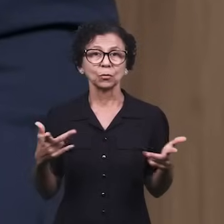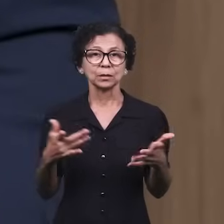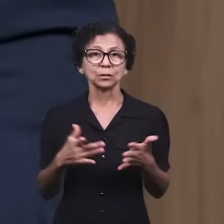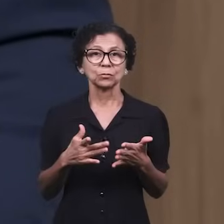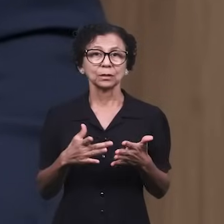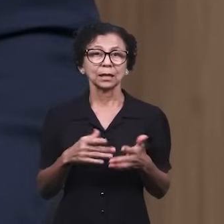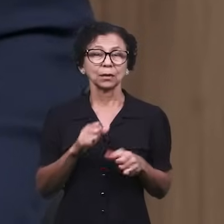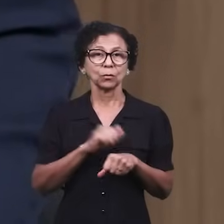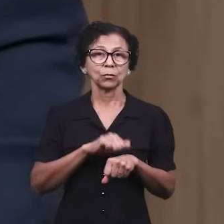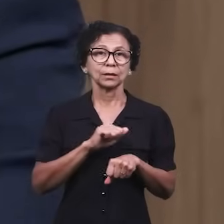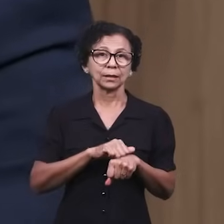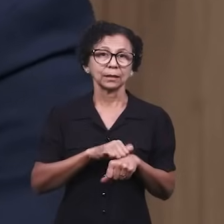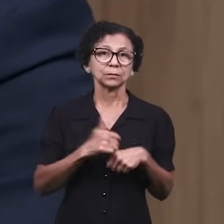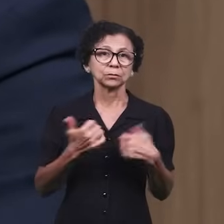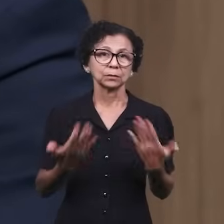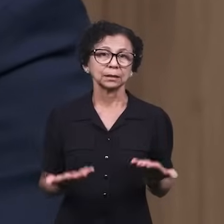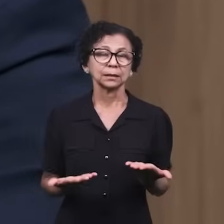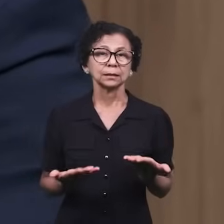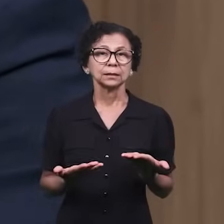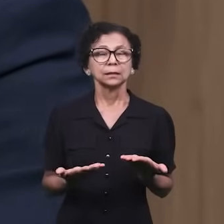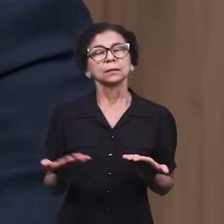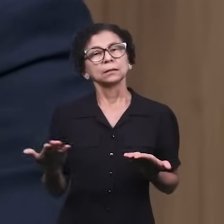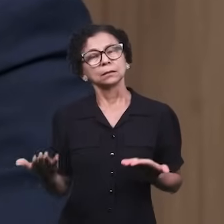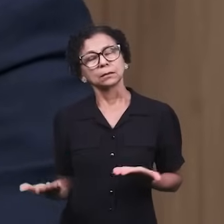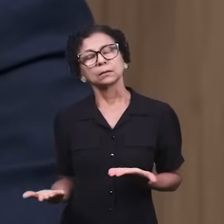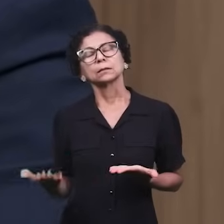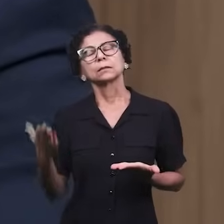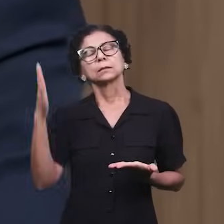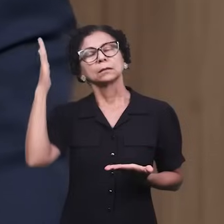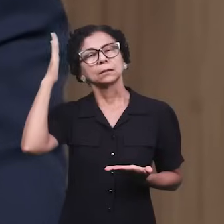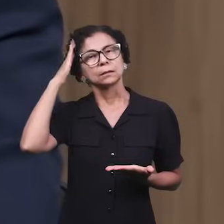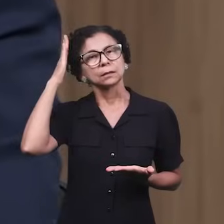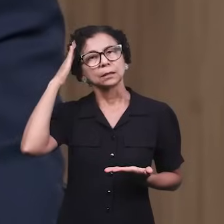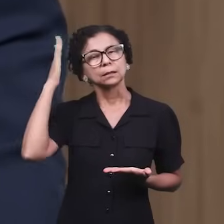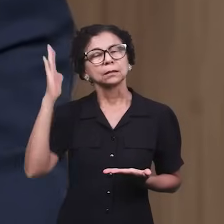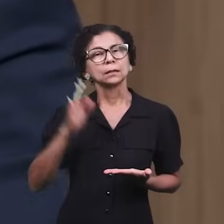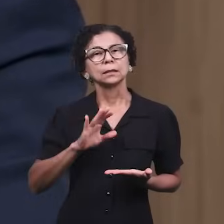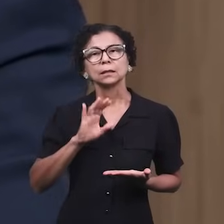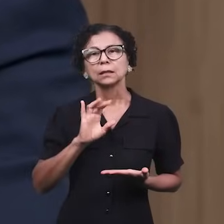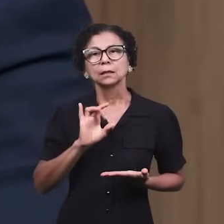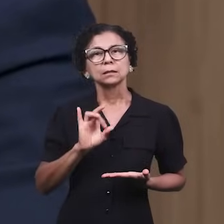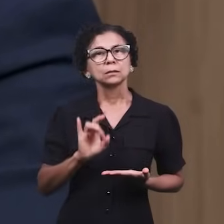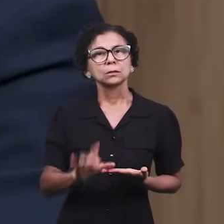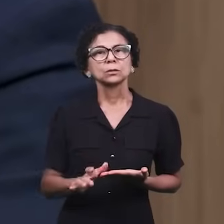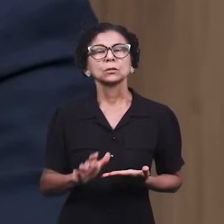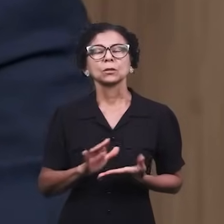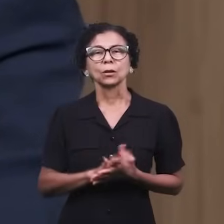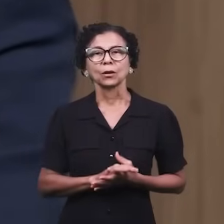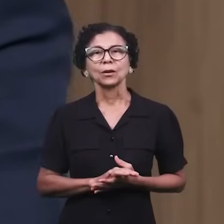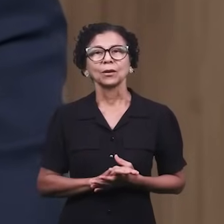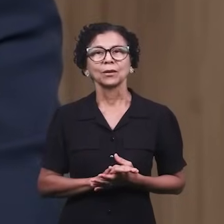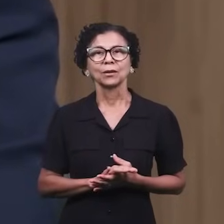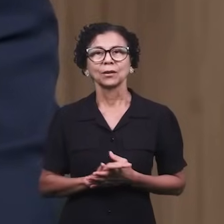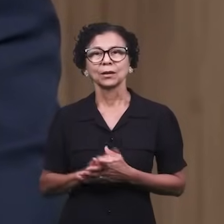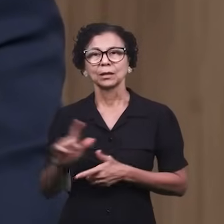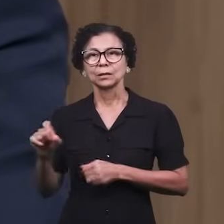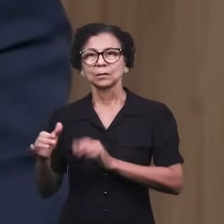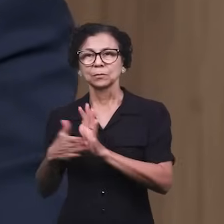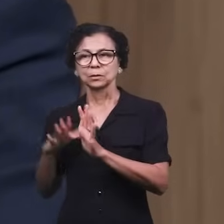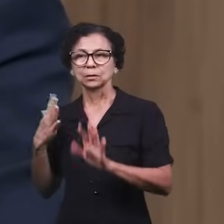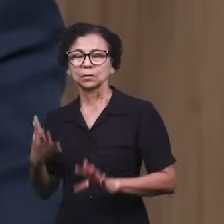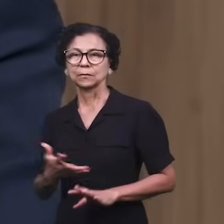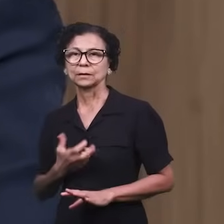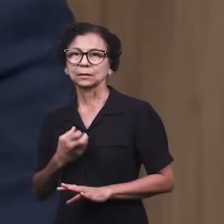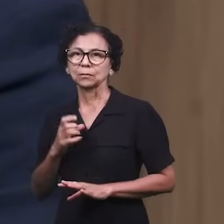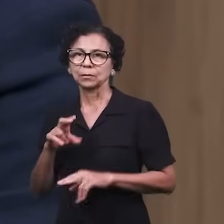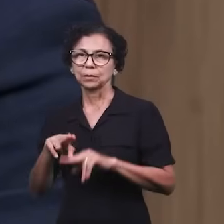E por isso que nós temos a 5ª medida, que é o que nós entendemos somente através da revelação